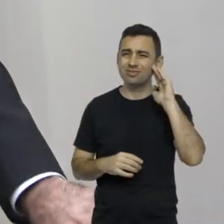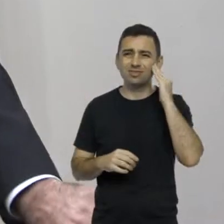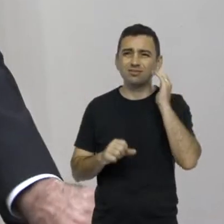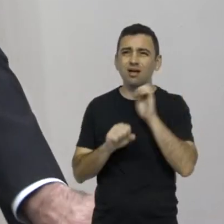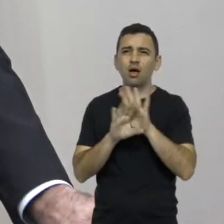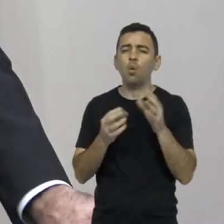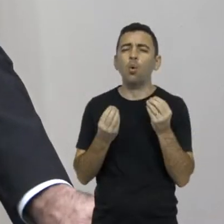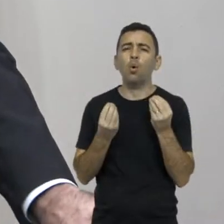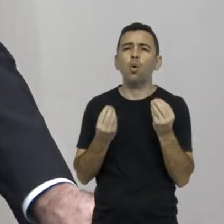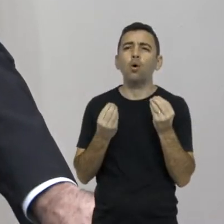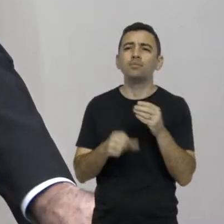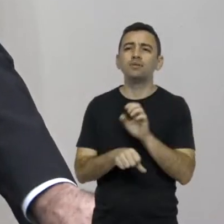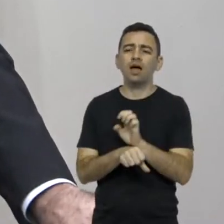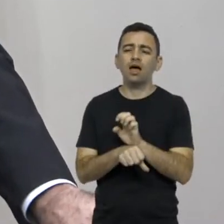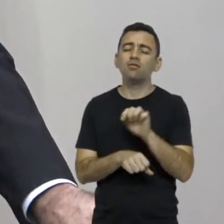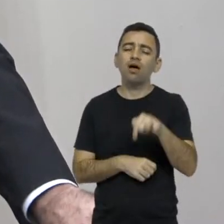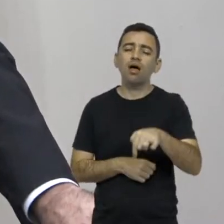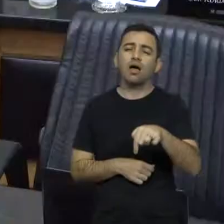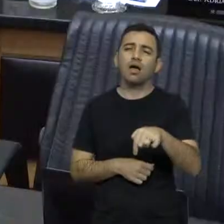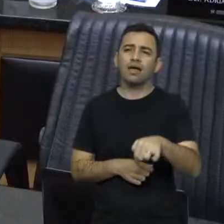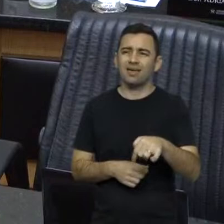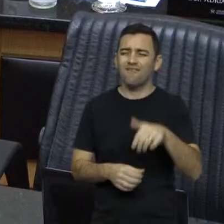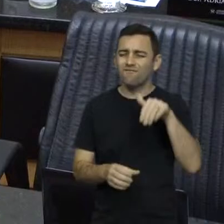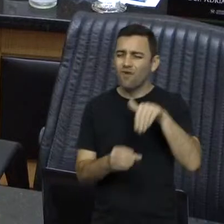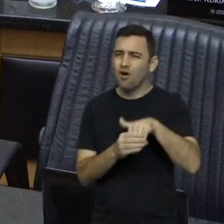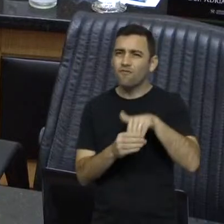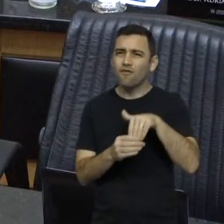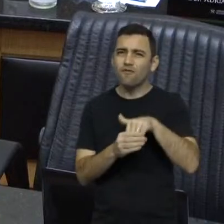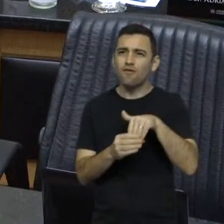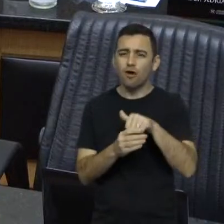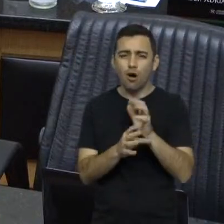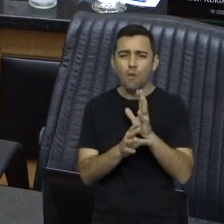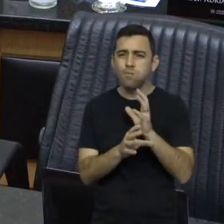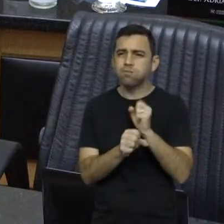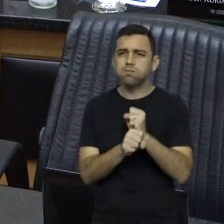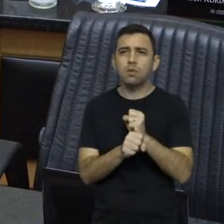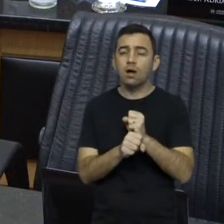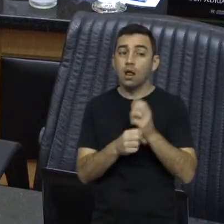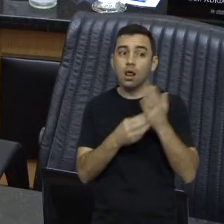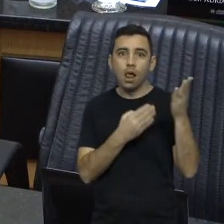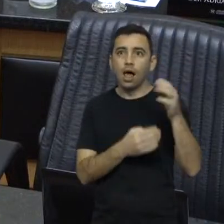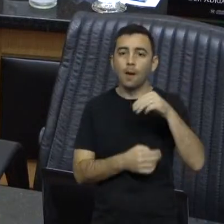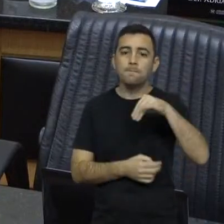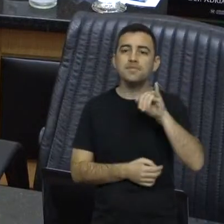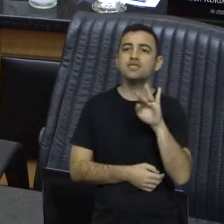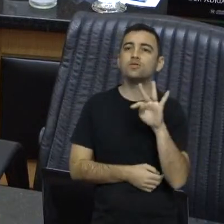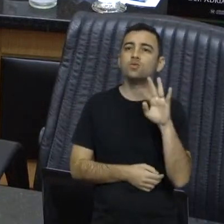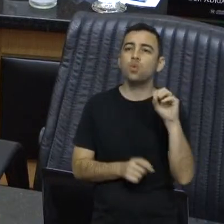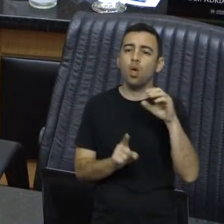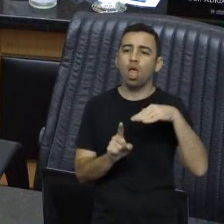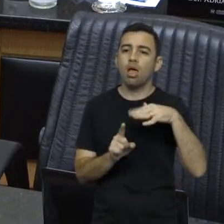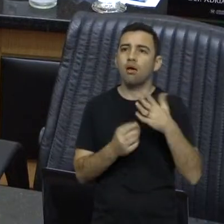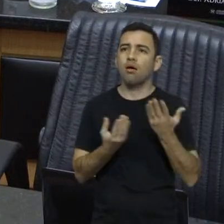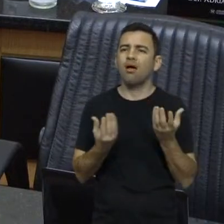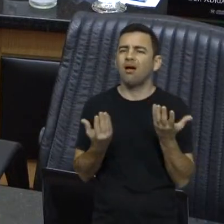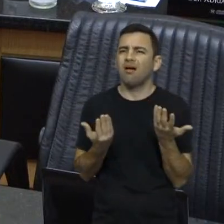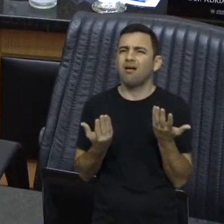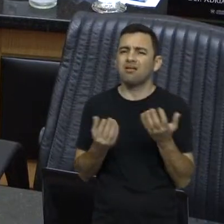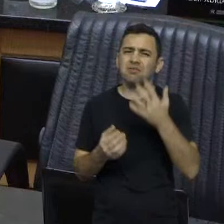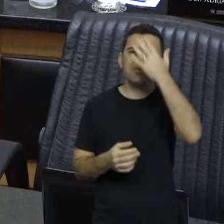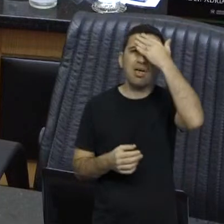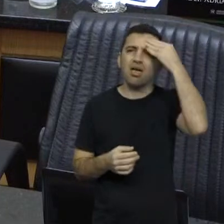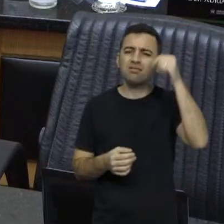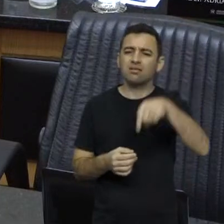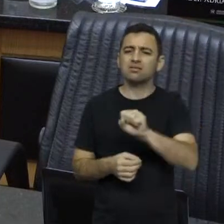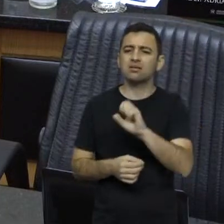como o nosso, que deu tantos votos ao tal mito, é ao mesmo tempo tão esquecido. Vossa Excelência fala das rodovias. Qual foi